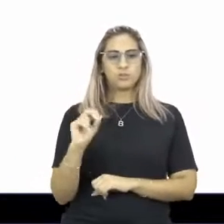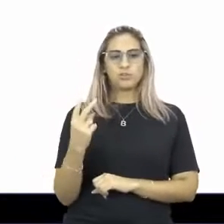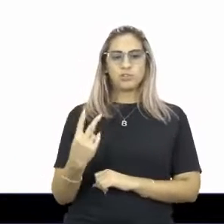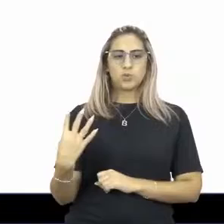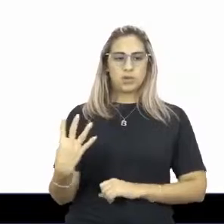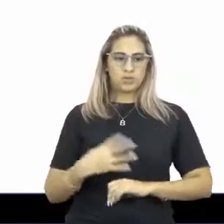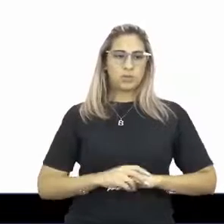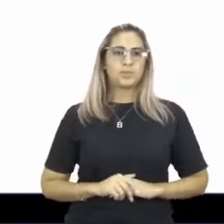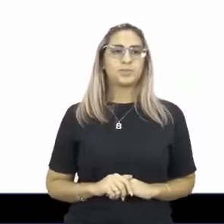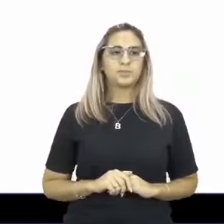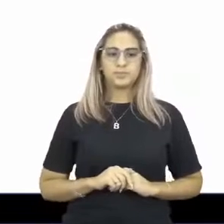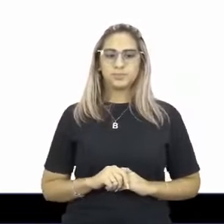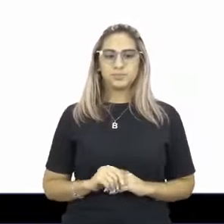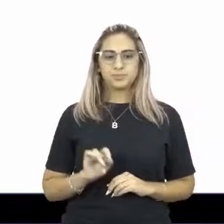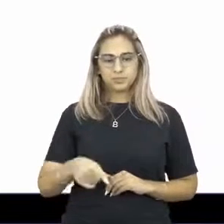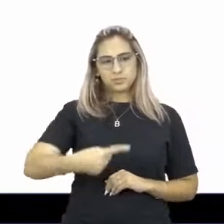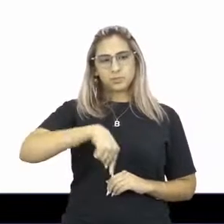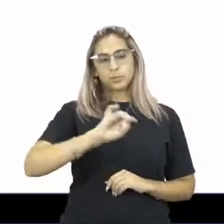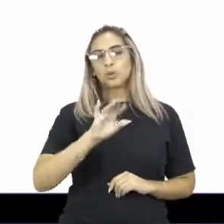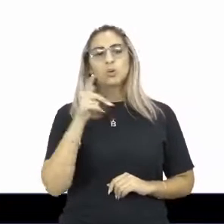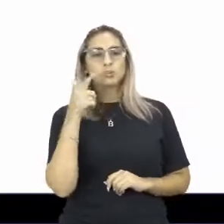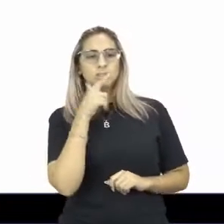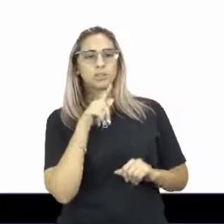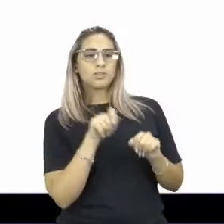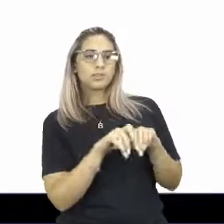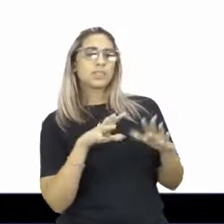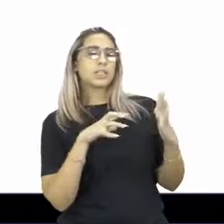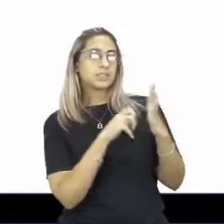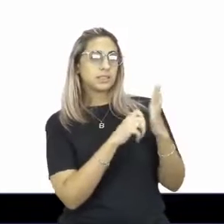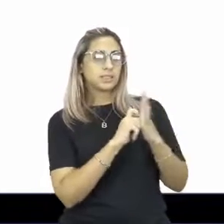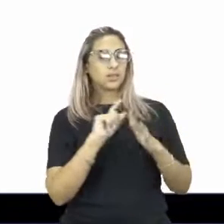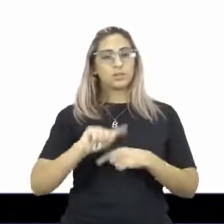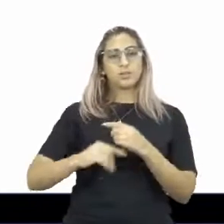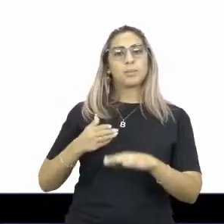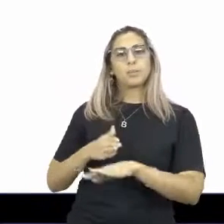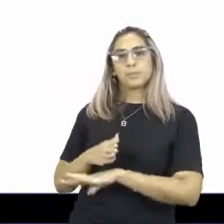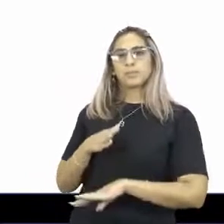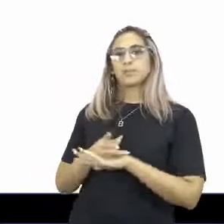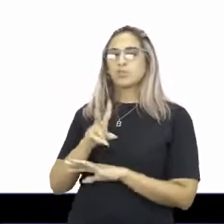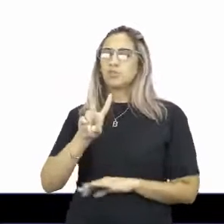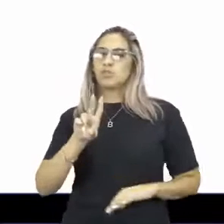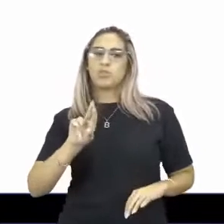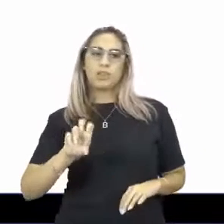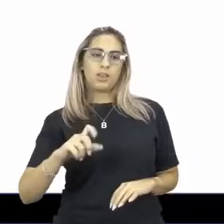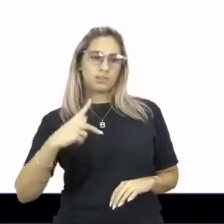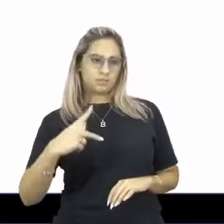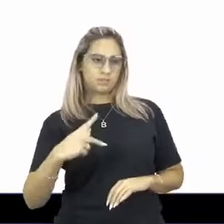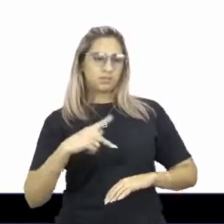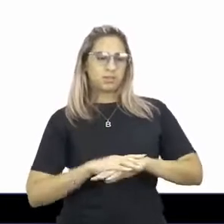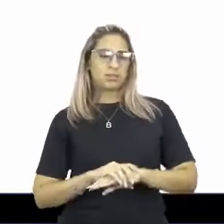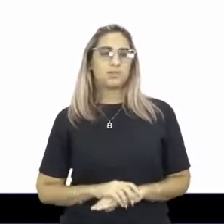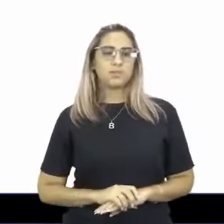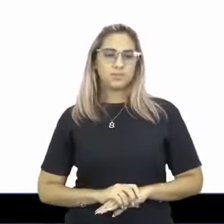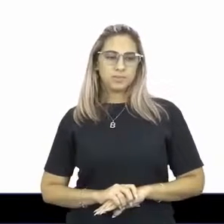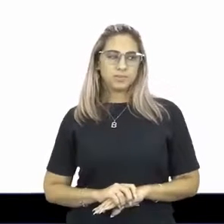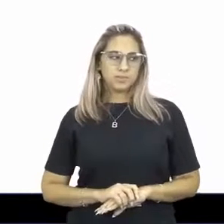2024. Então, você só consegue fazer a inscrição se você participou do concurso da VUNESP, ok?